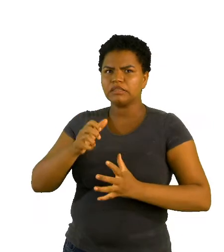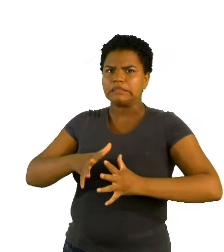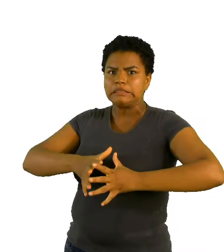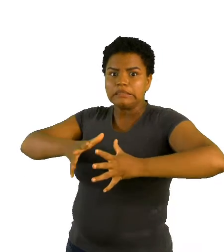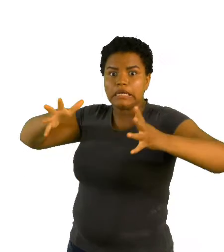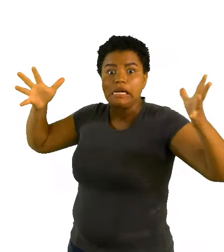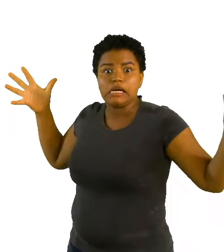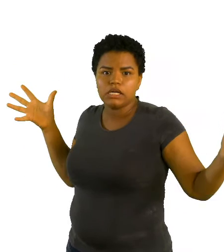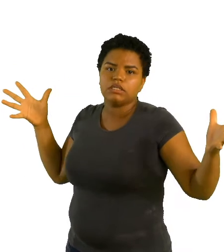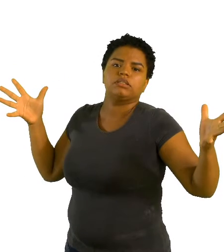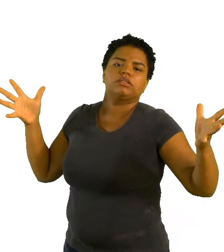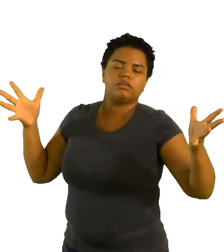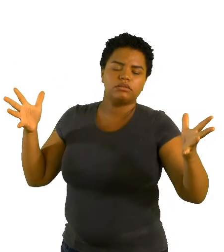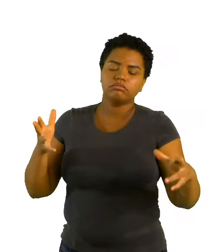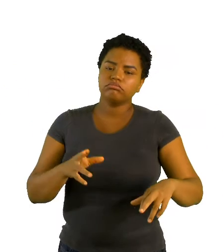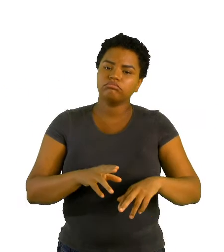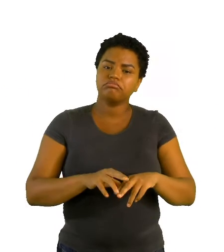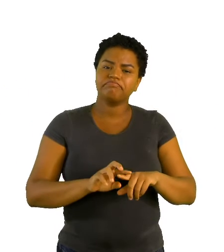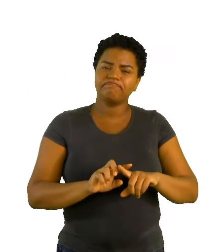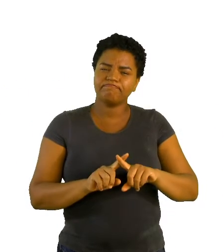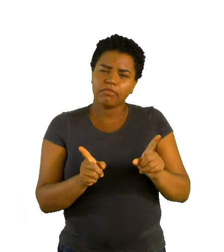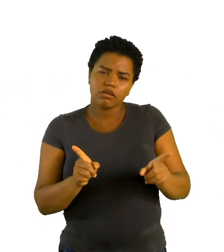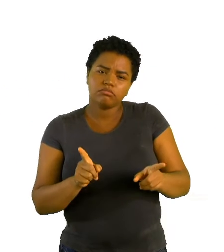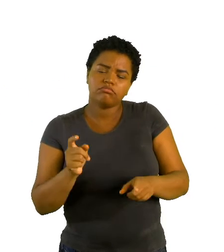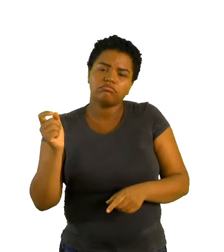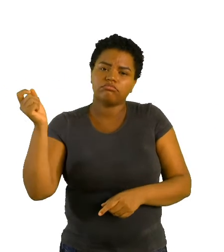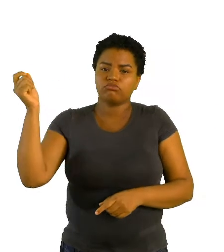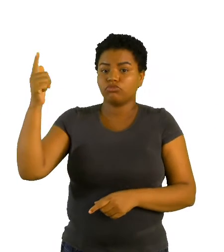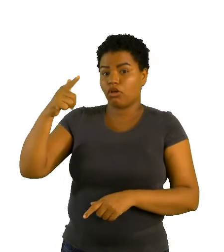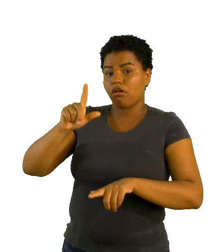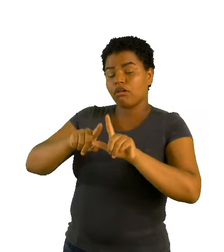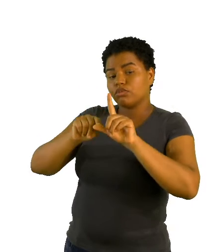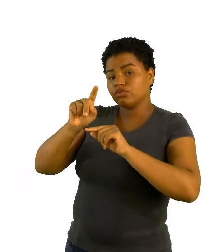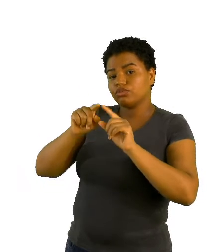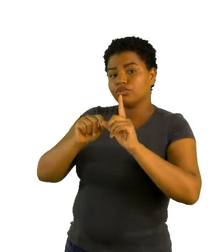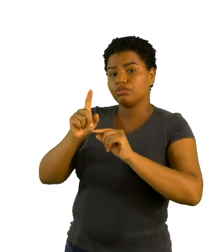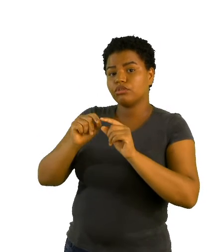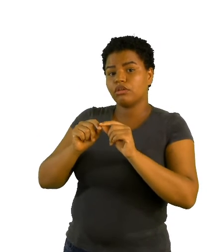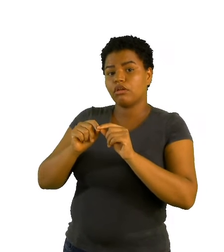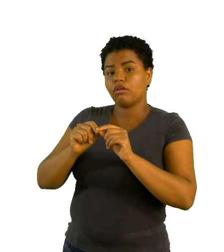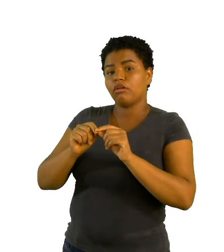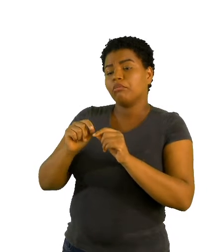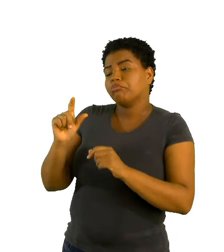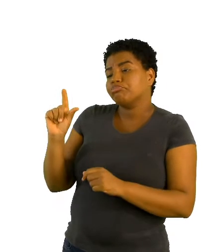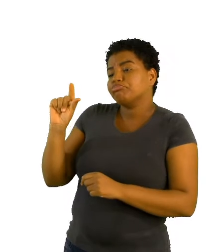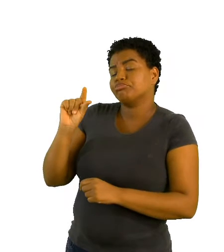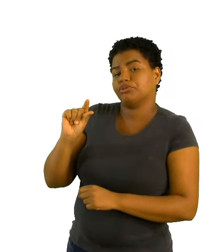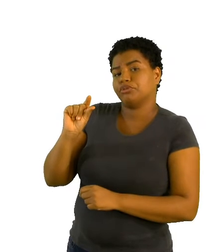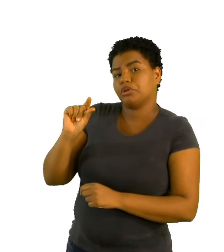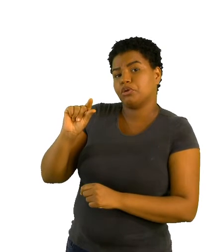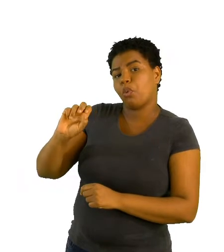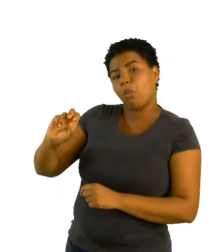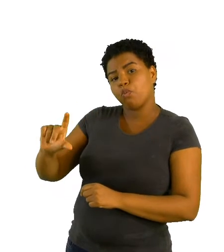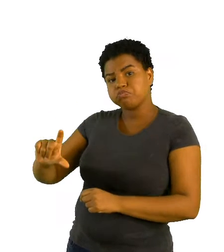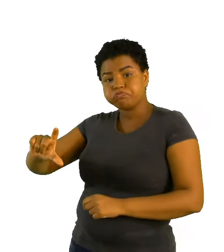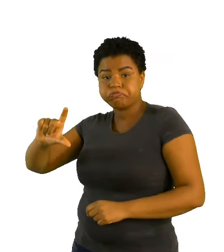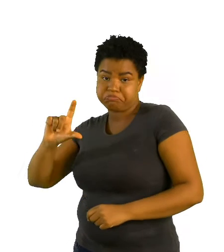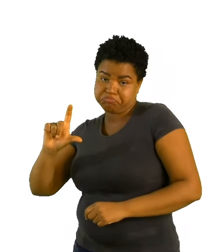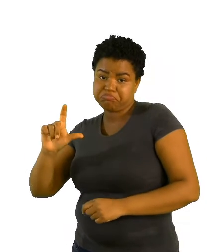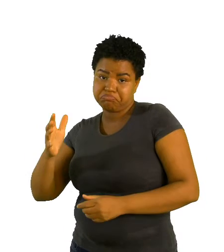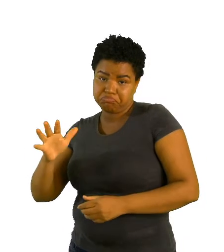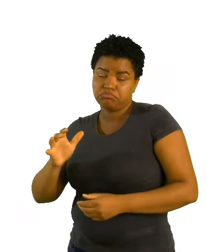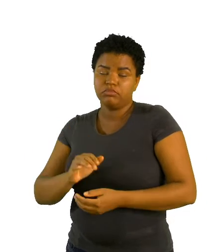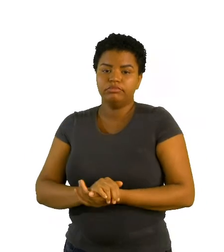grande. Porém, o Sol é considerado uma estrela apenas de tamanho pequeno para médio. Daqui a pouco